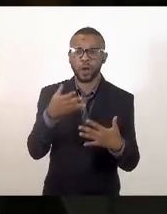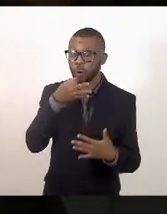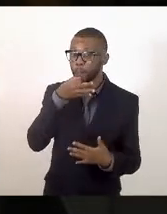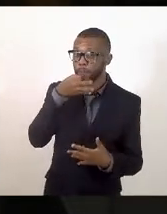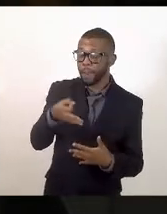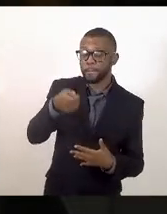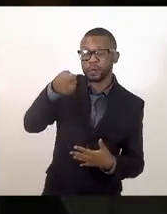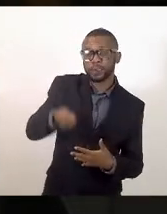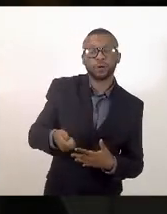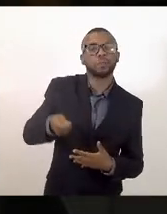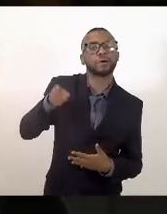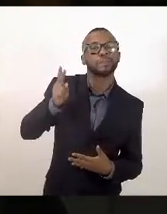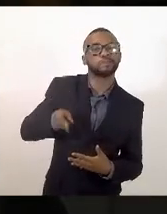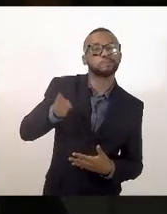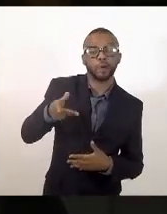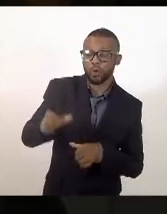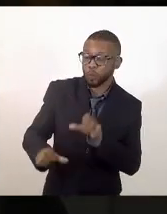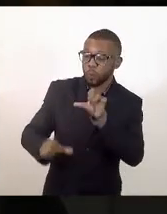posição,